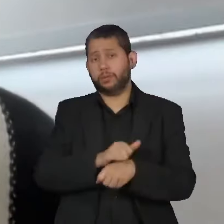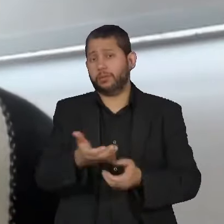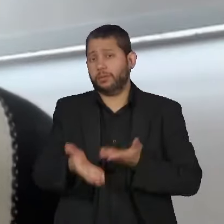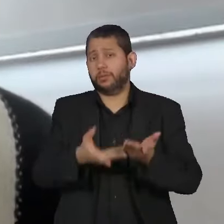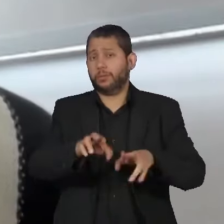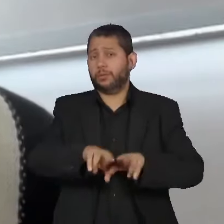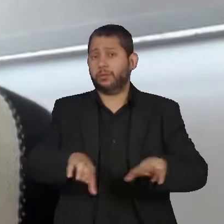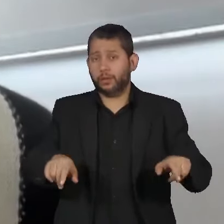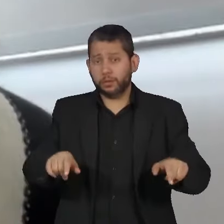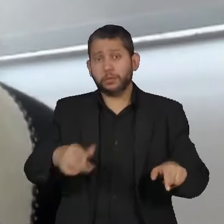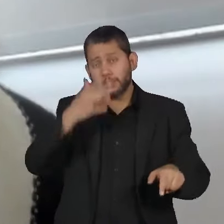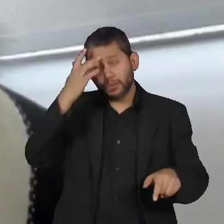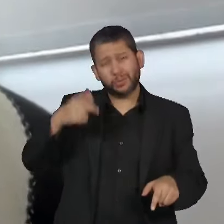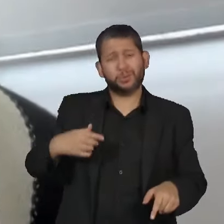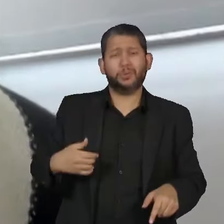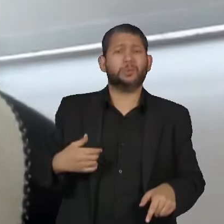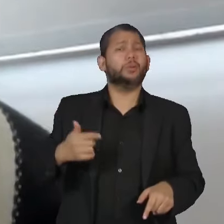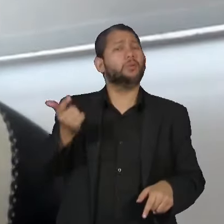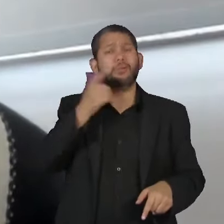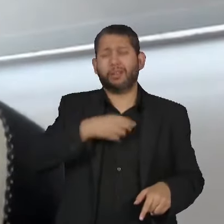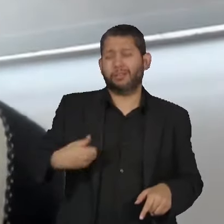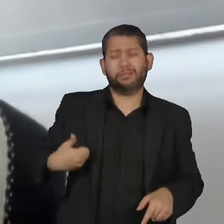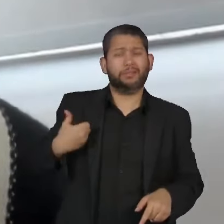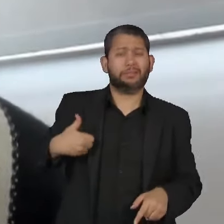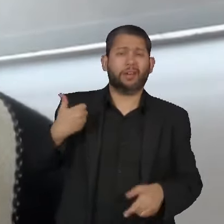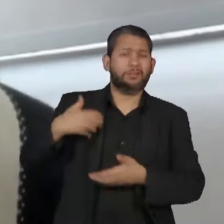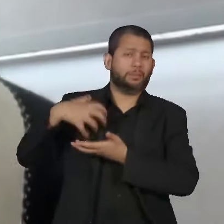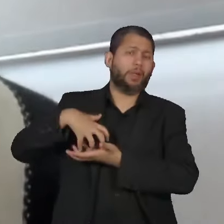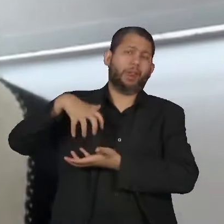a gente tem expectativas de grande longevidade para a imensa